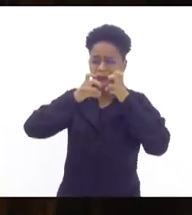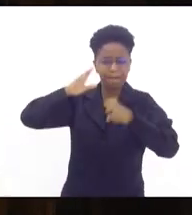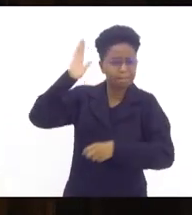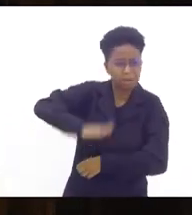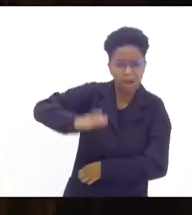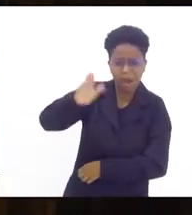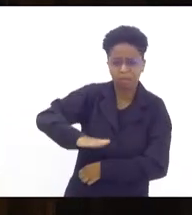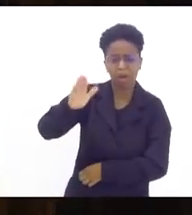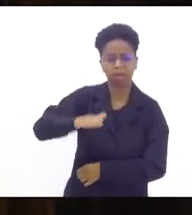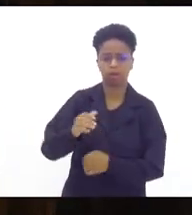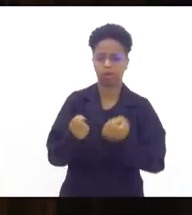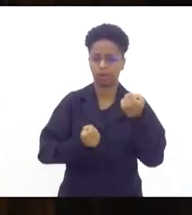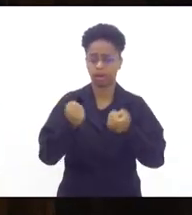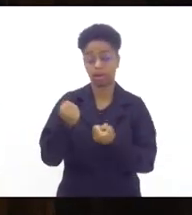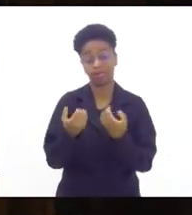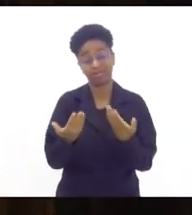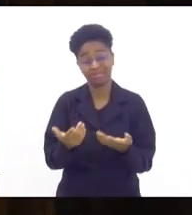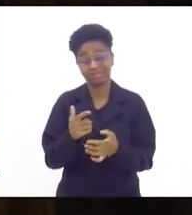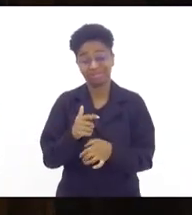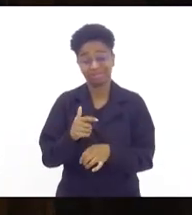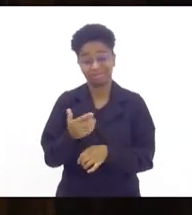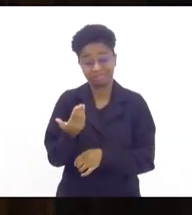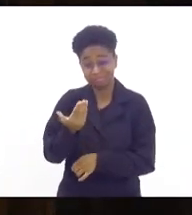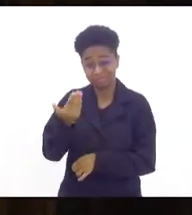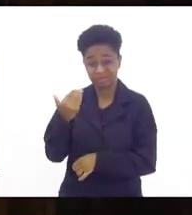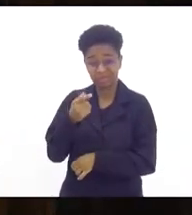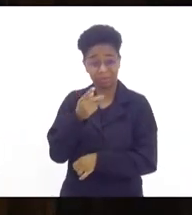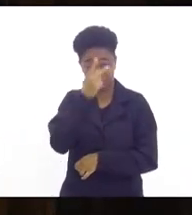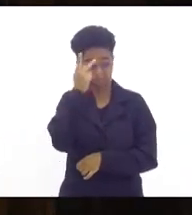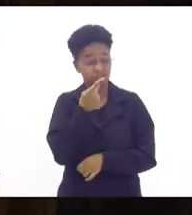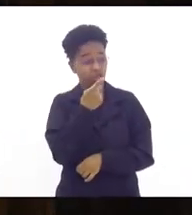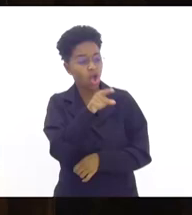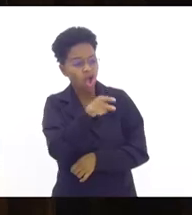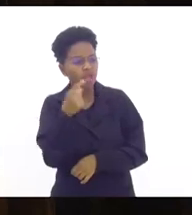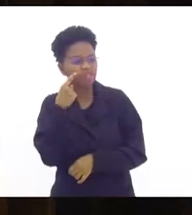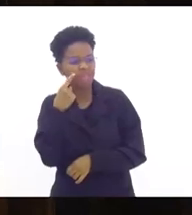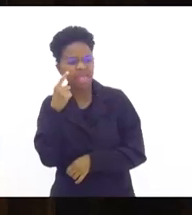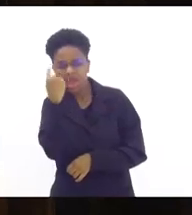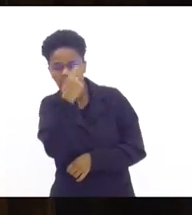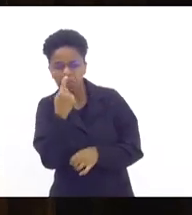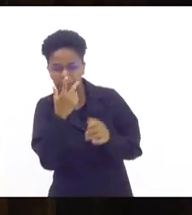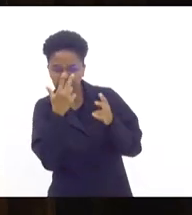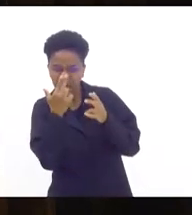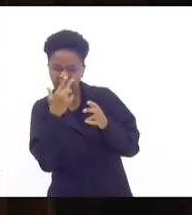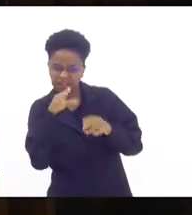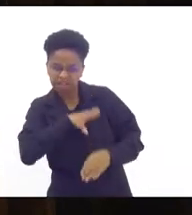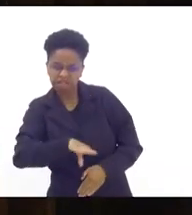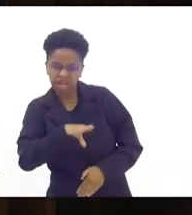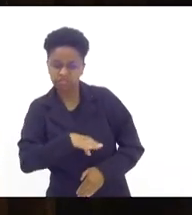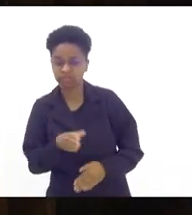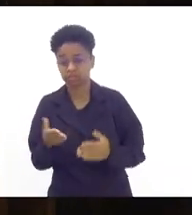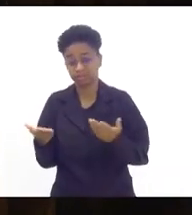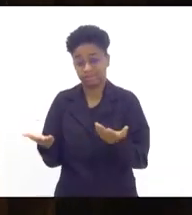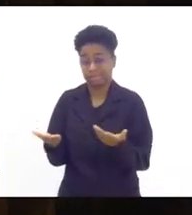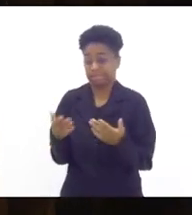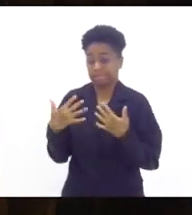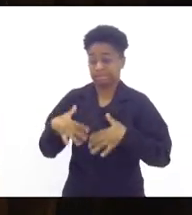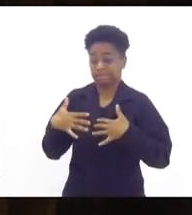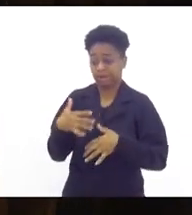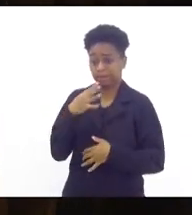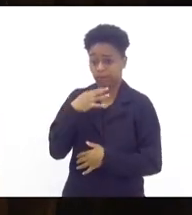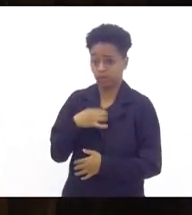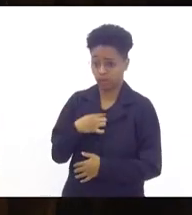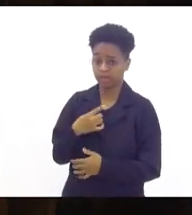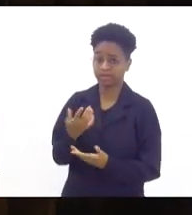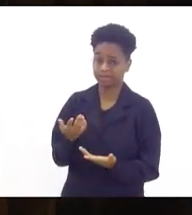no carro numa ocasião um apontou para mim e falou aquilo ali tem cara de vascaíno eu falei cara o cara me conhece enfim porque